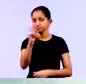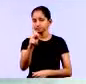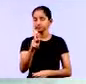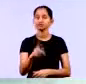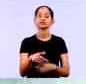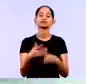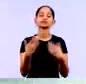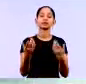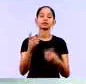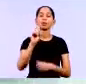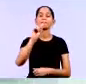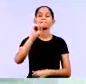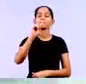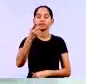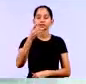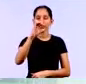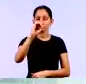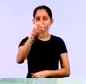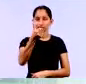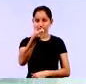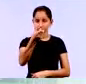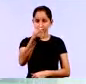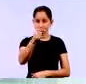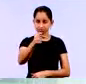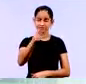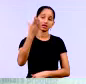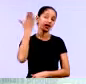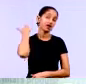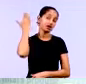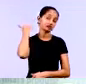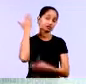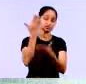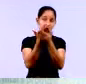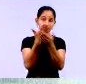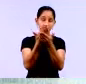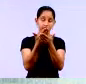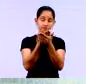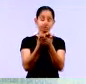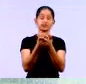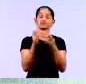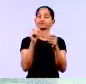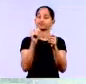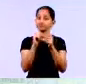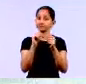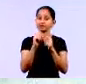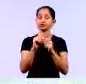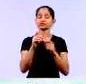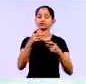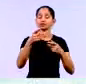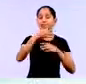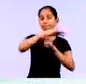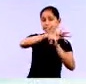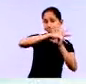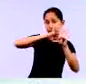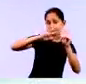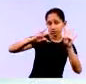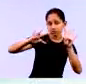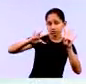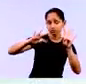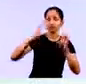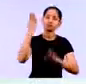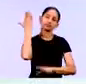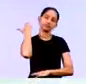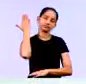no orçamento de produção, na aula passada, nós resolvemos a planilha, tá? E